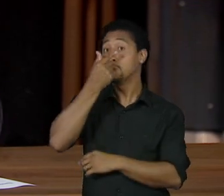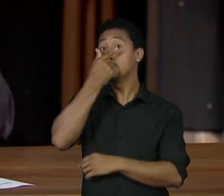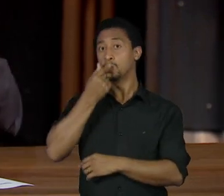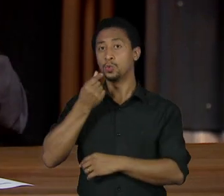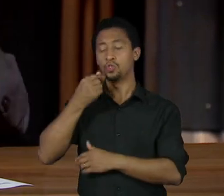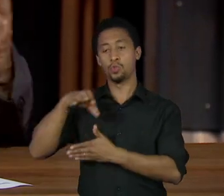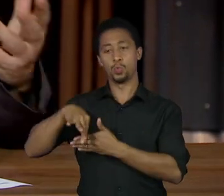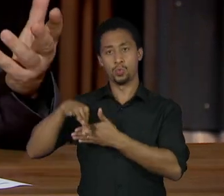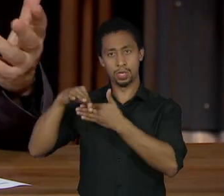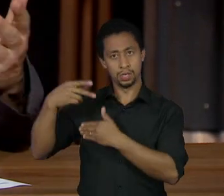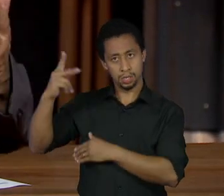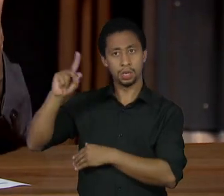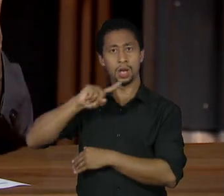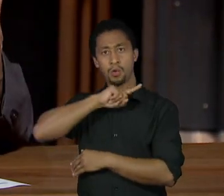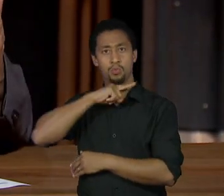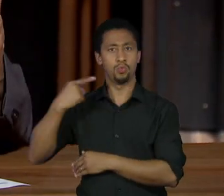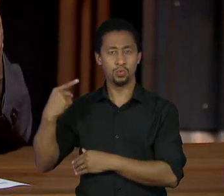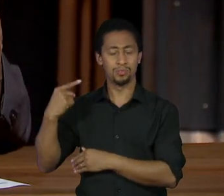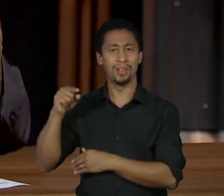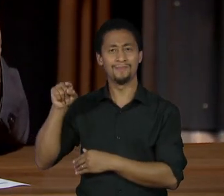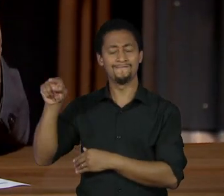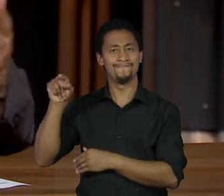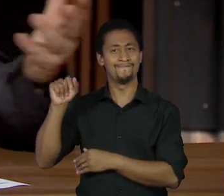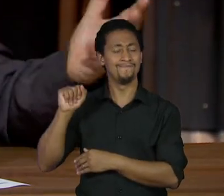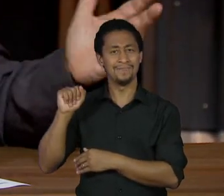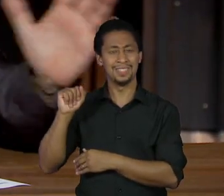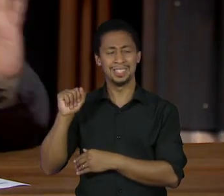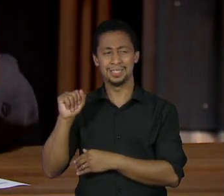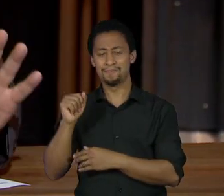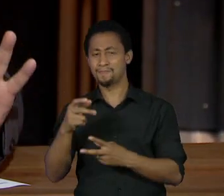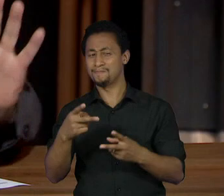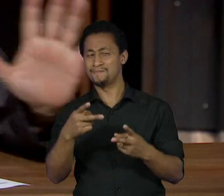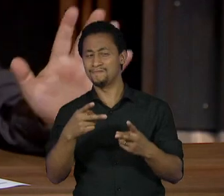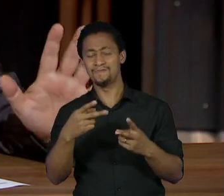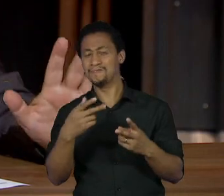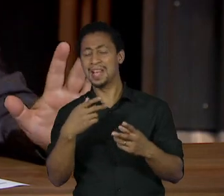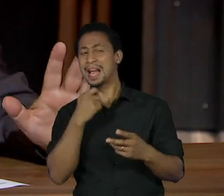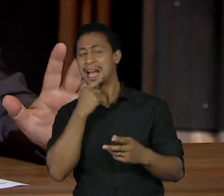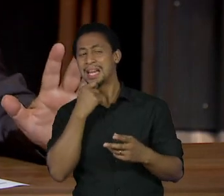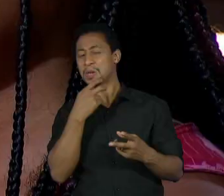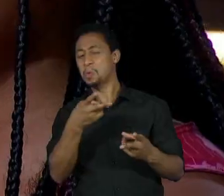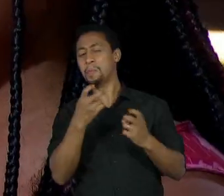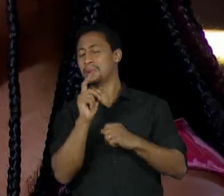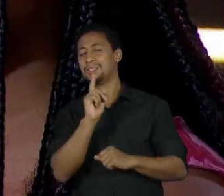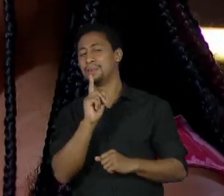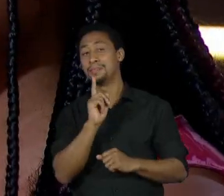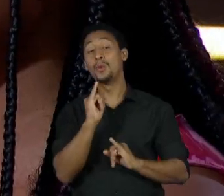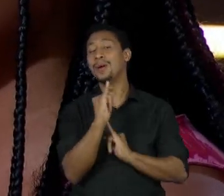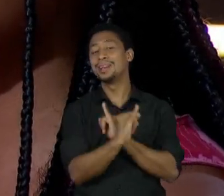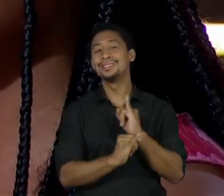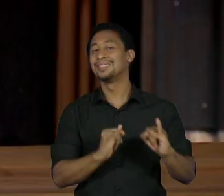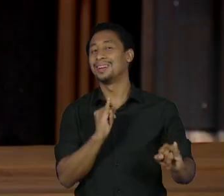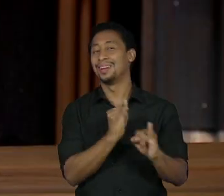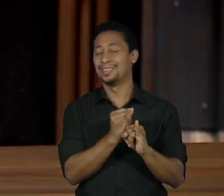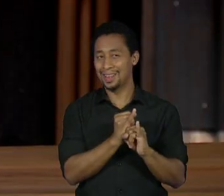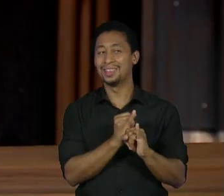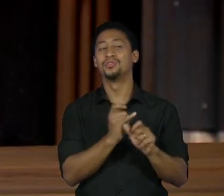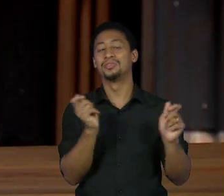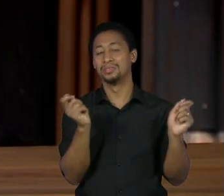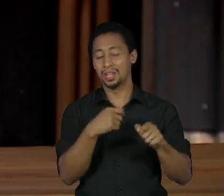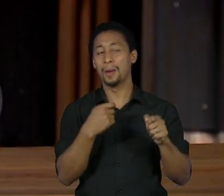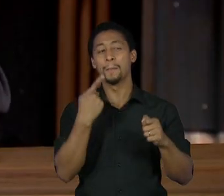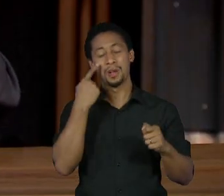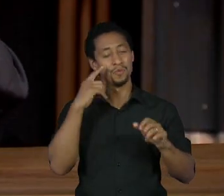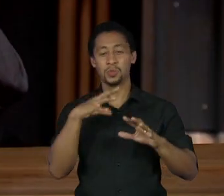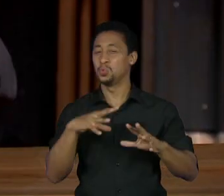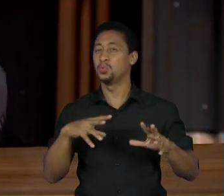não percebeu que a internet não deixa ele dar a notícia só que ele quer, né? Quando você tem um ditador e